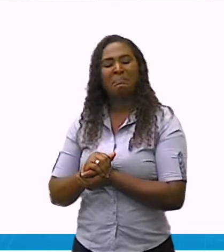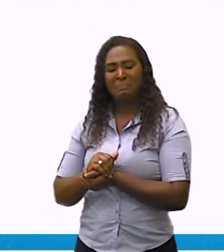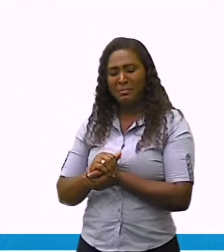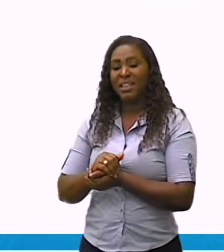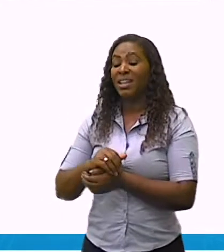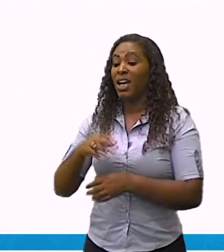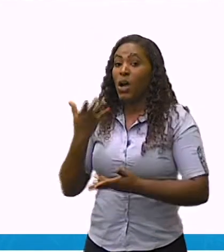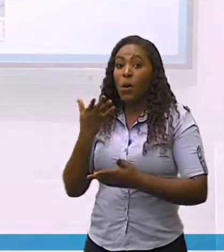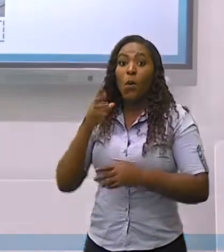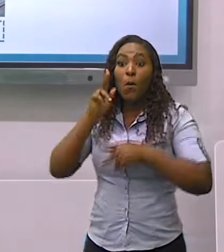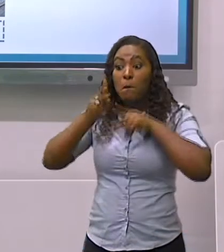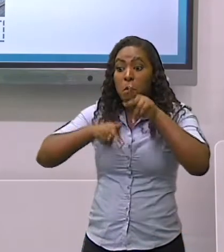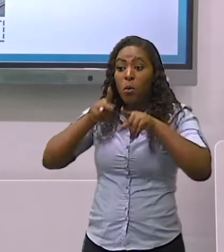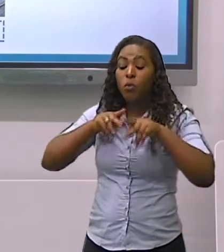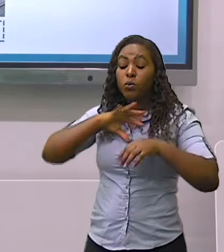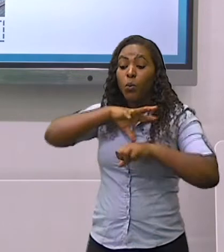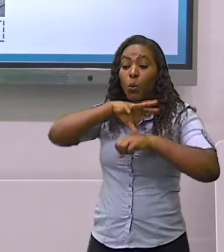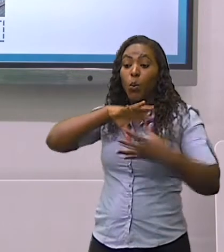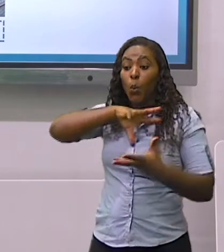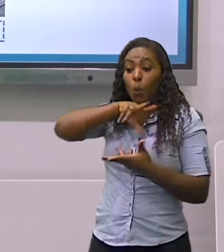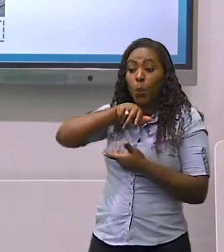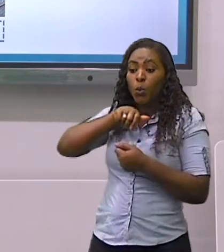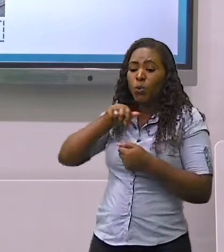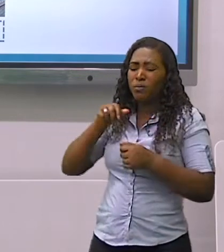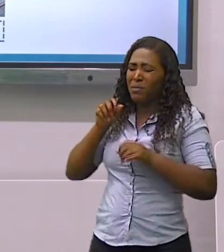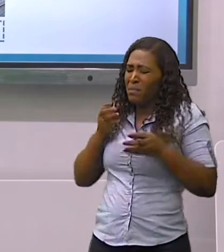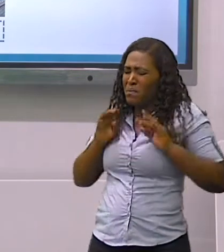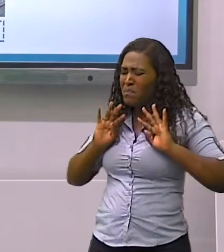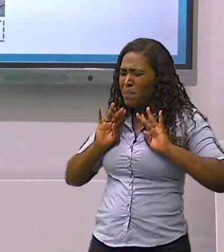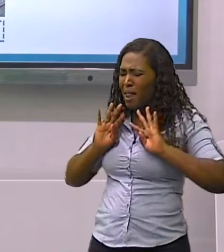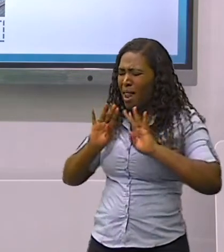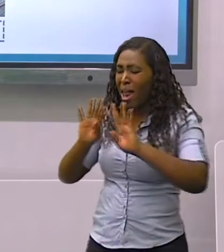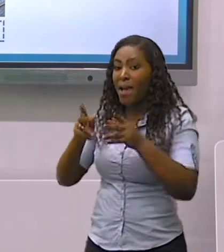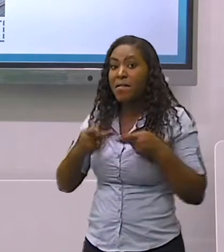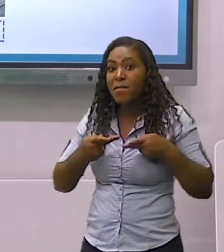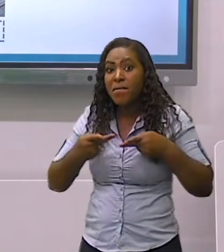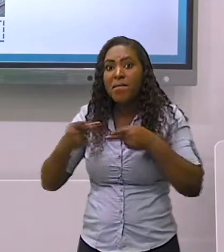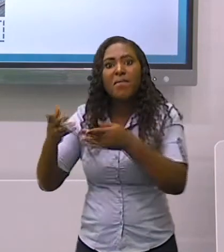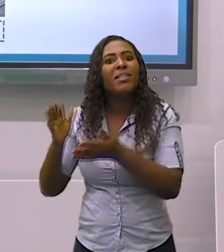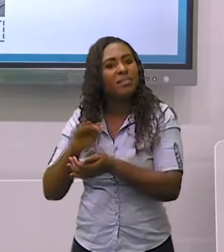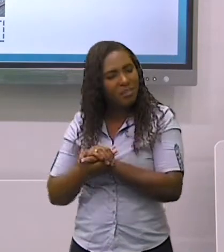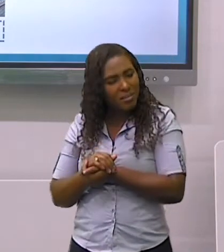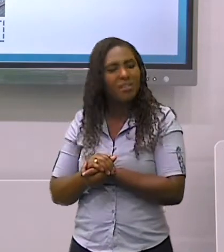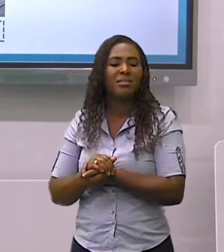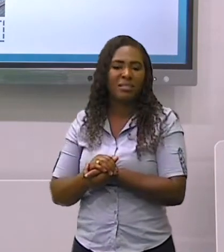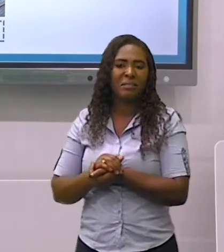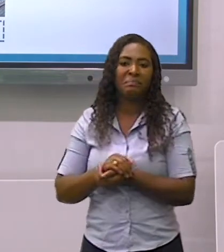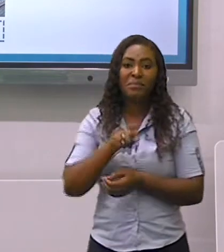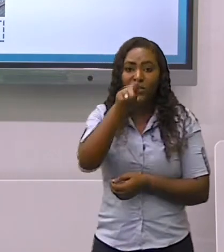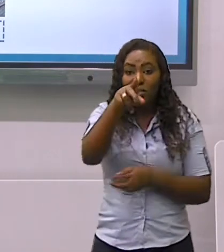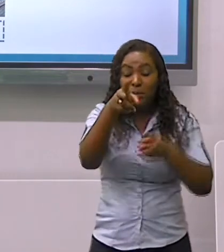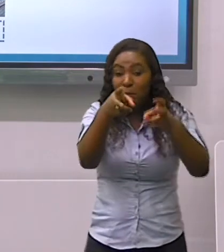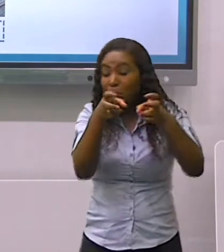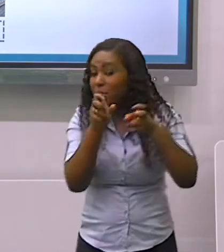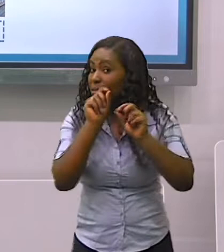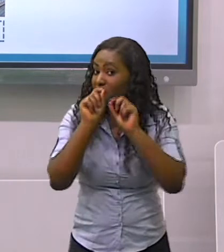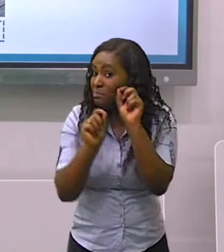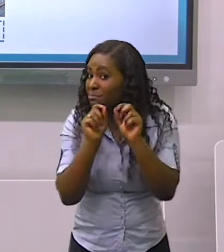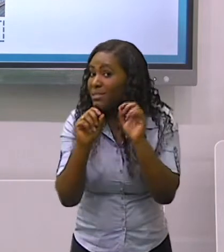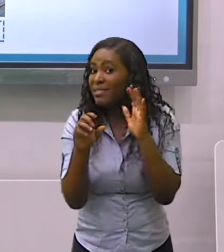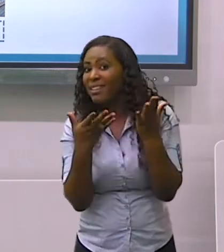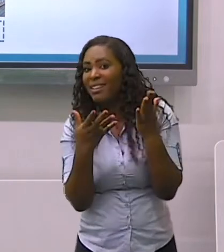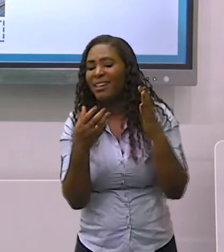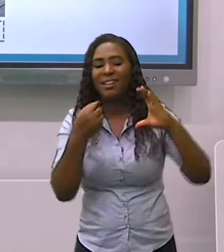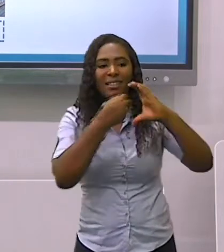então, percebeu que os lugares revelam inúmeras características, tanto naturais